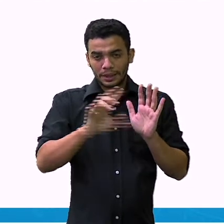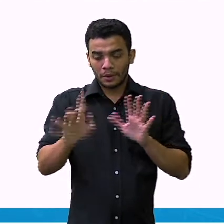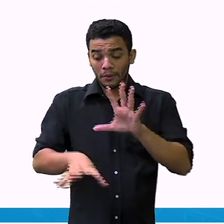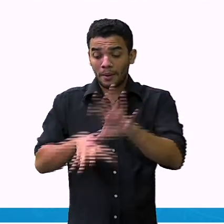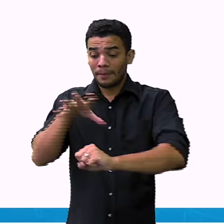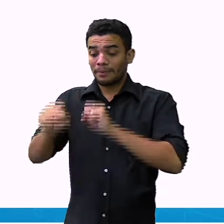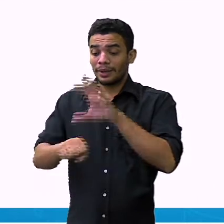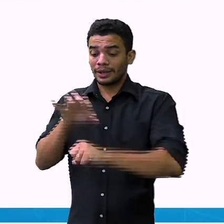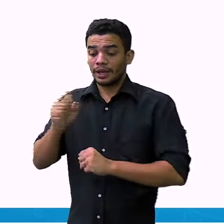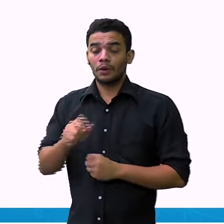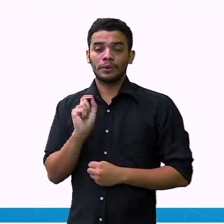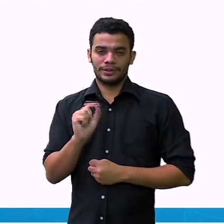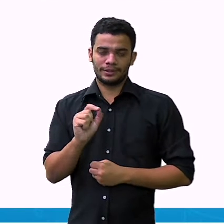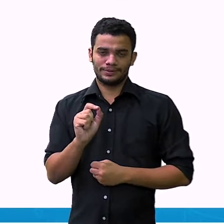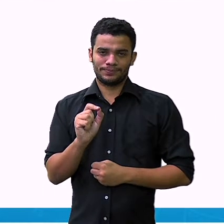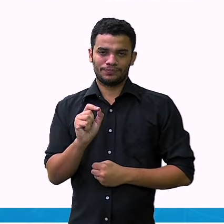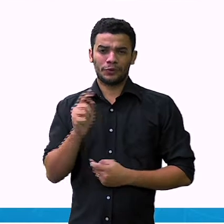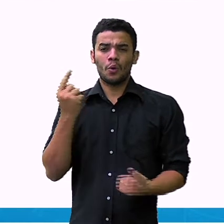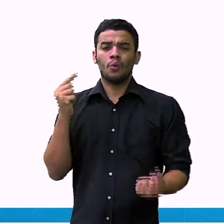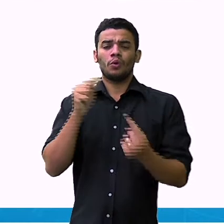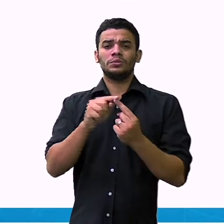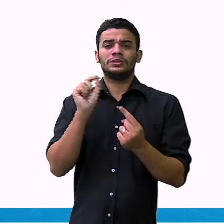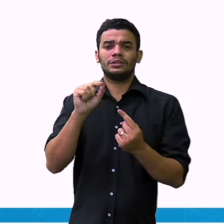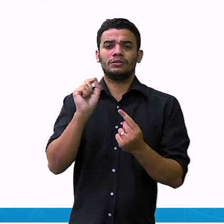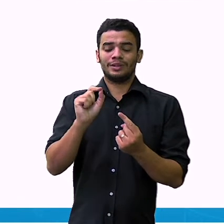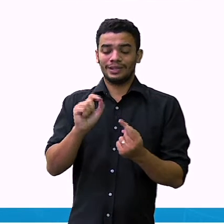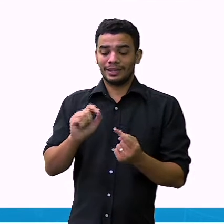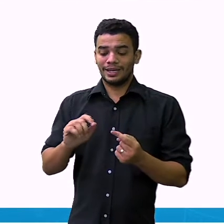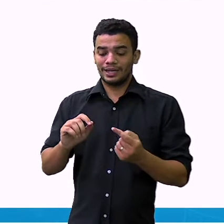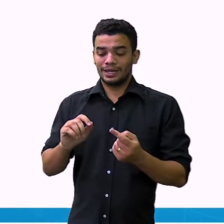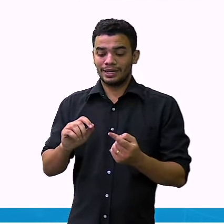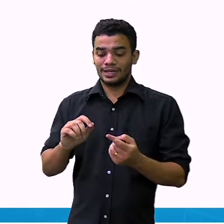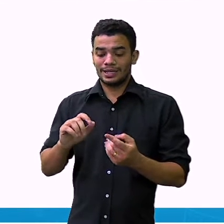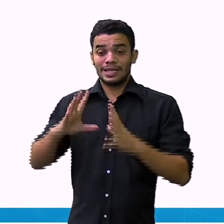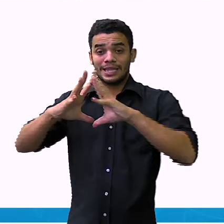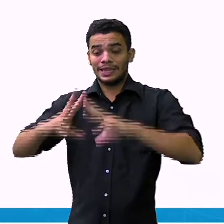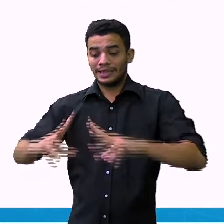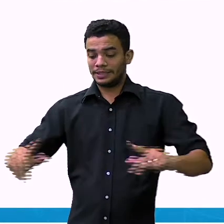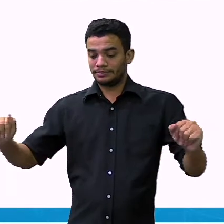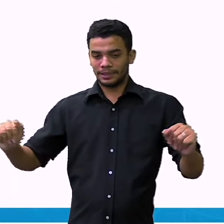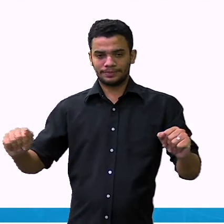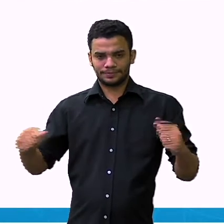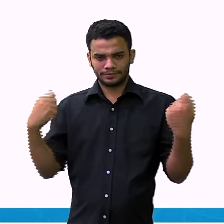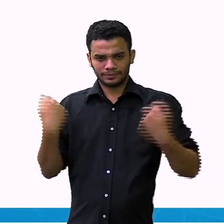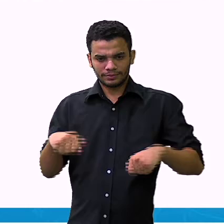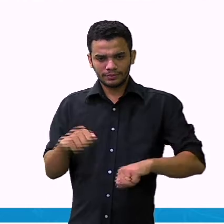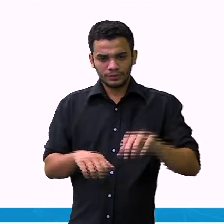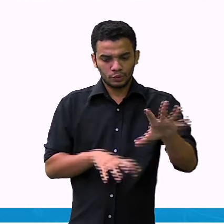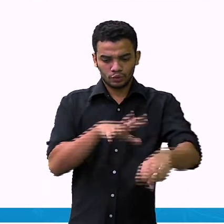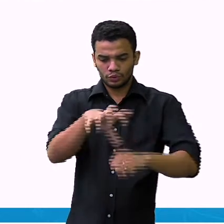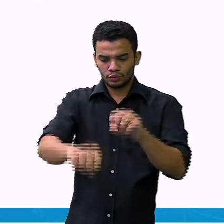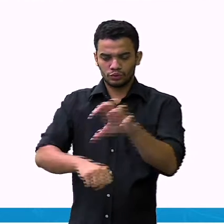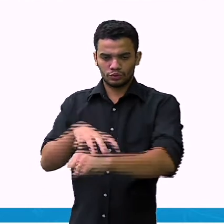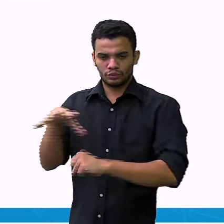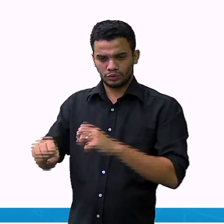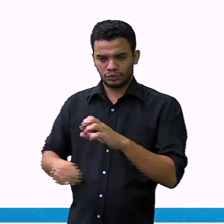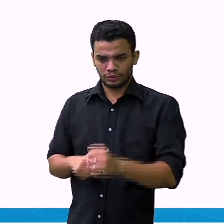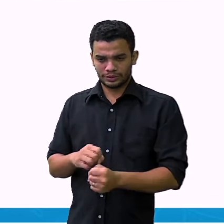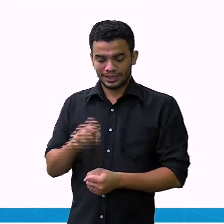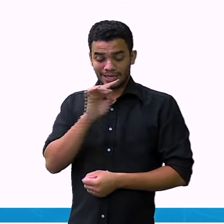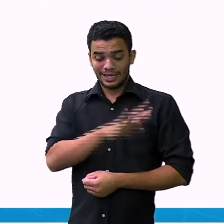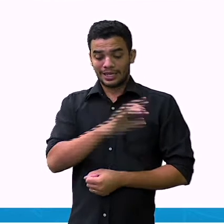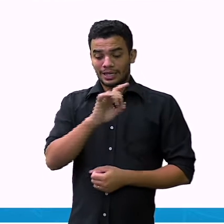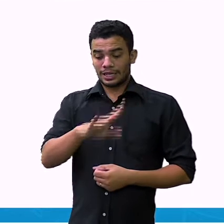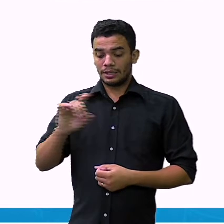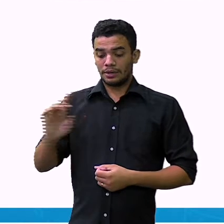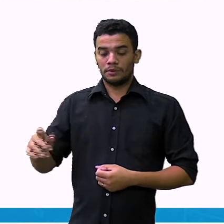do lixo que está no nosso ambiente, e cada estudante ficou responsável por um tipo de